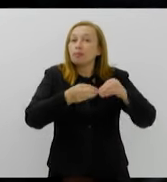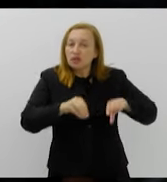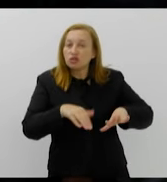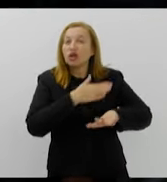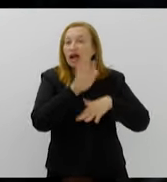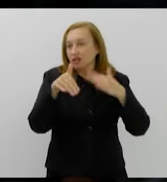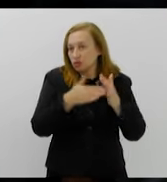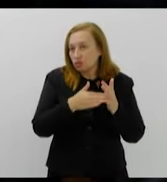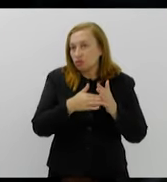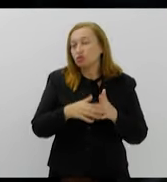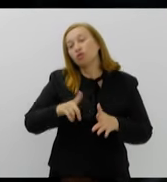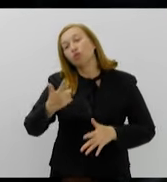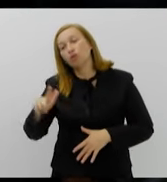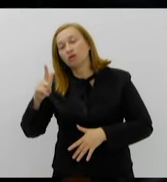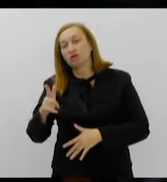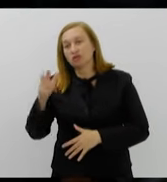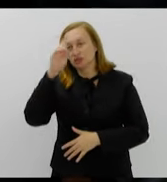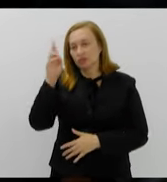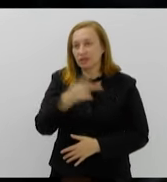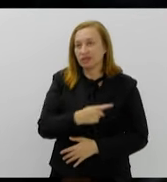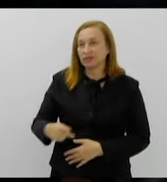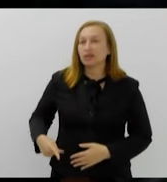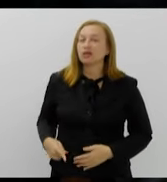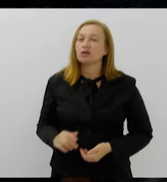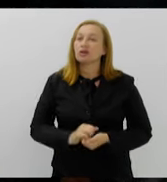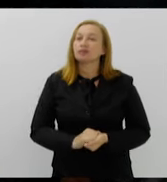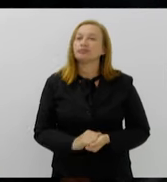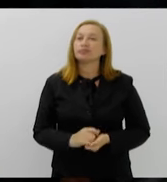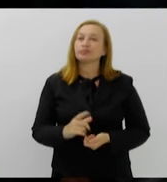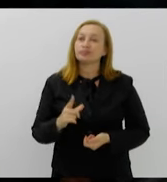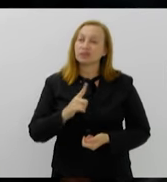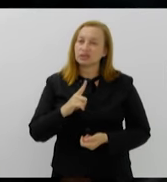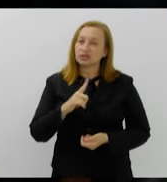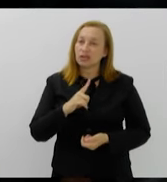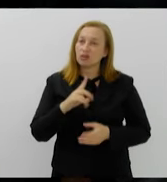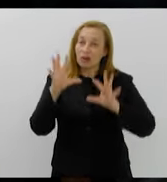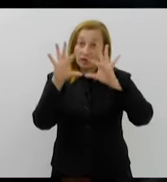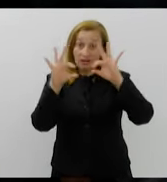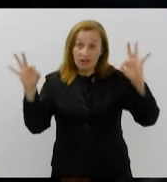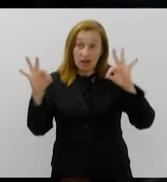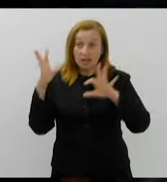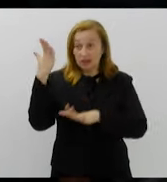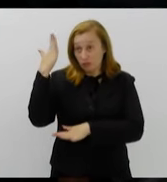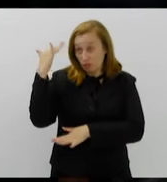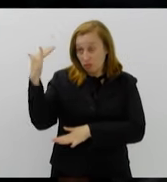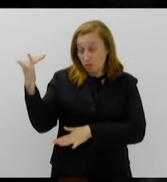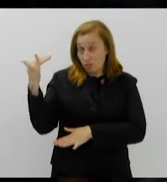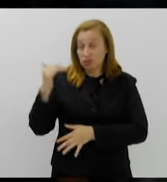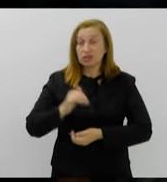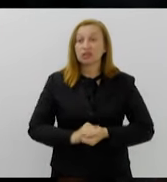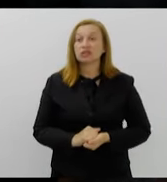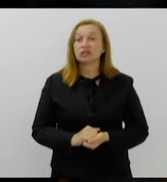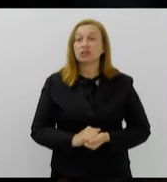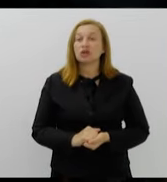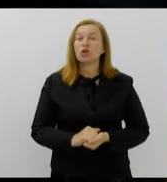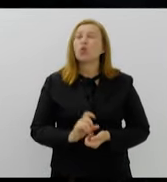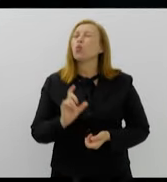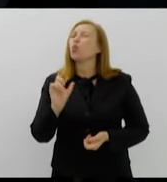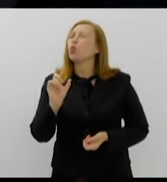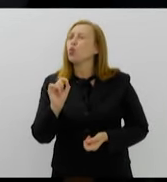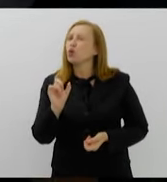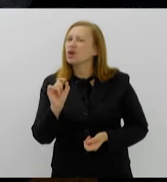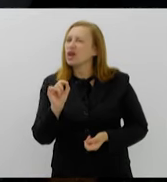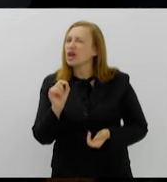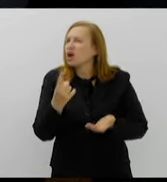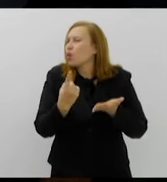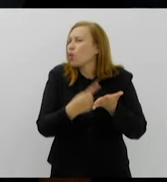coisa senhor presidente Tem um ditado popular que diz o que é combinado não